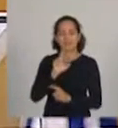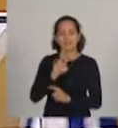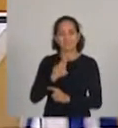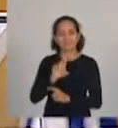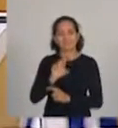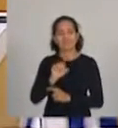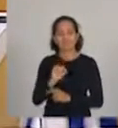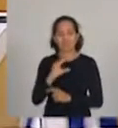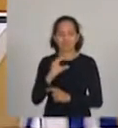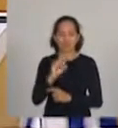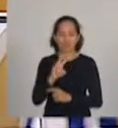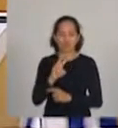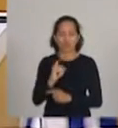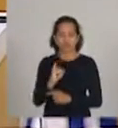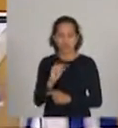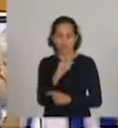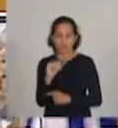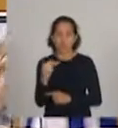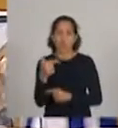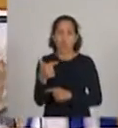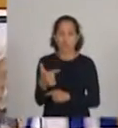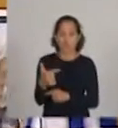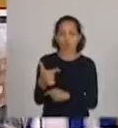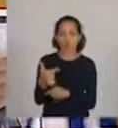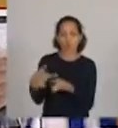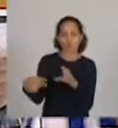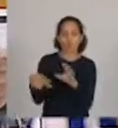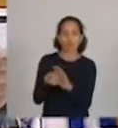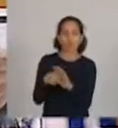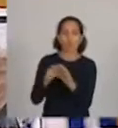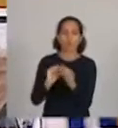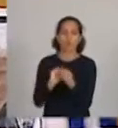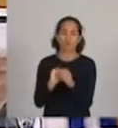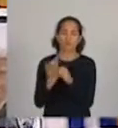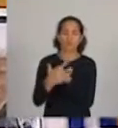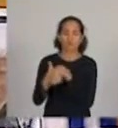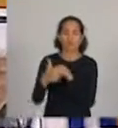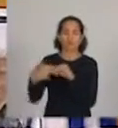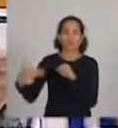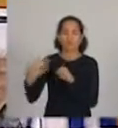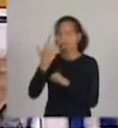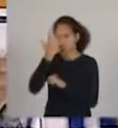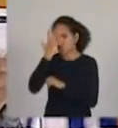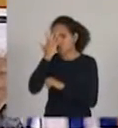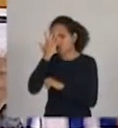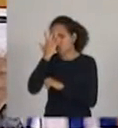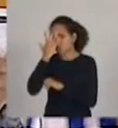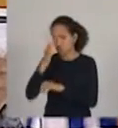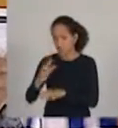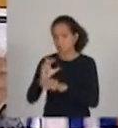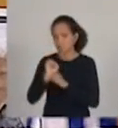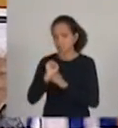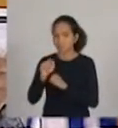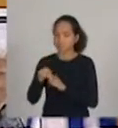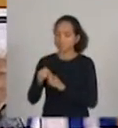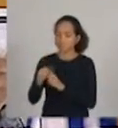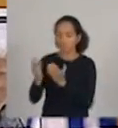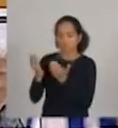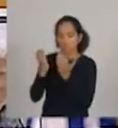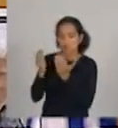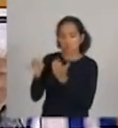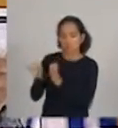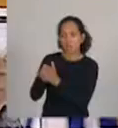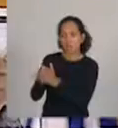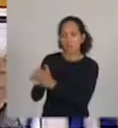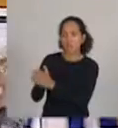SARS-CoV-2 na variante indiana. Este suspeito, ele foi analisado,